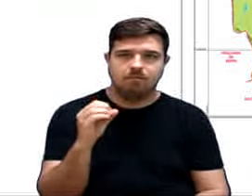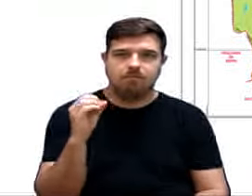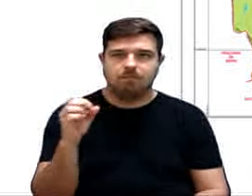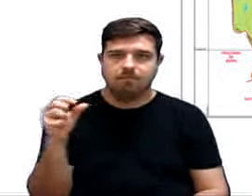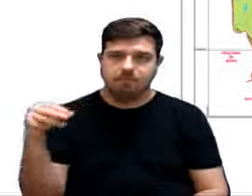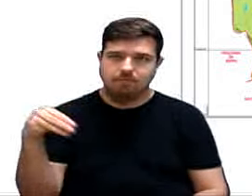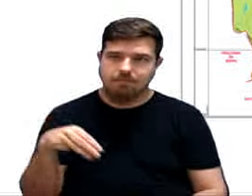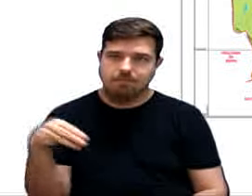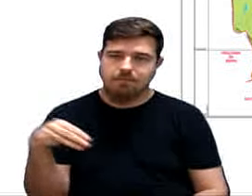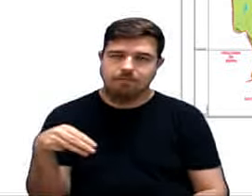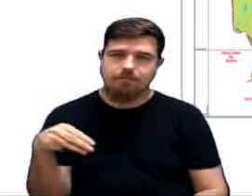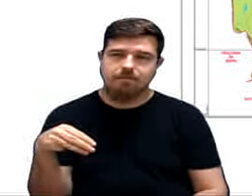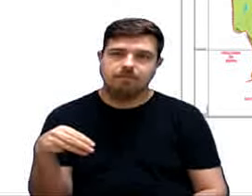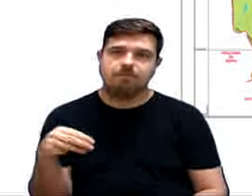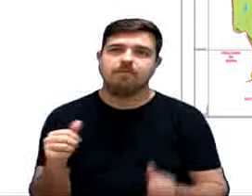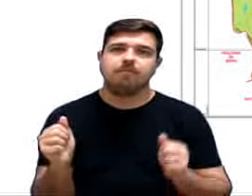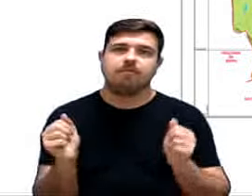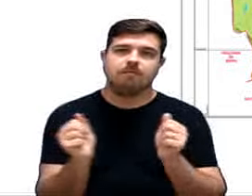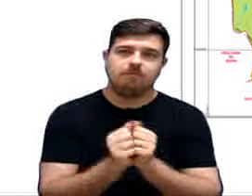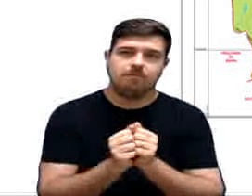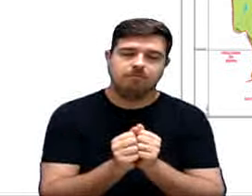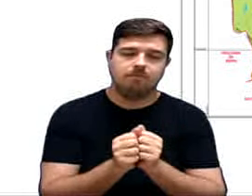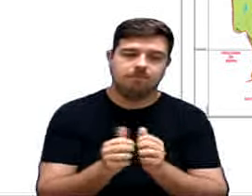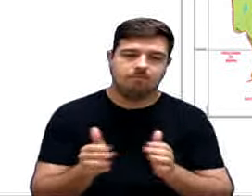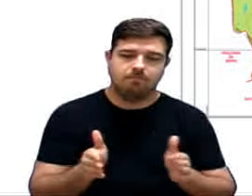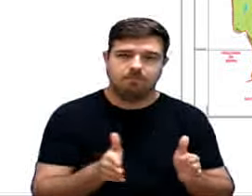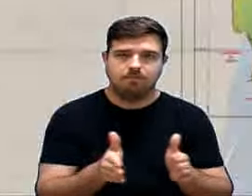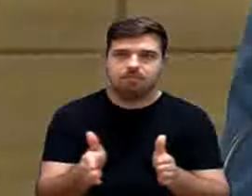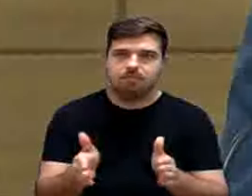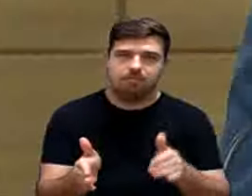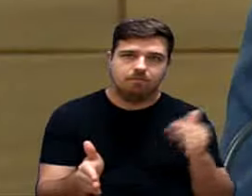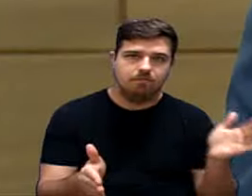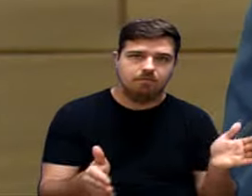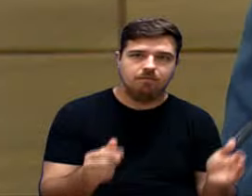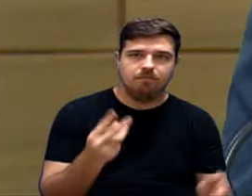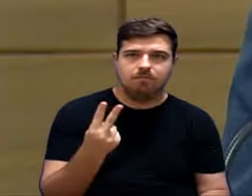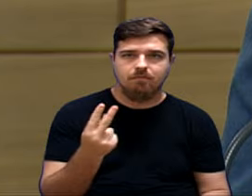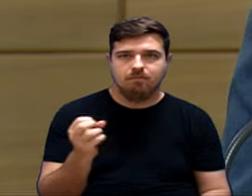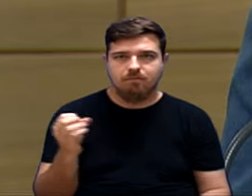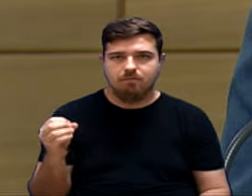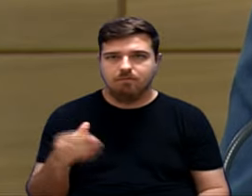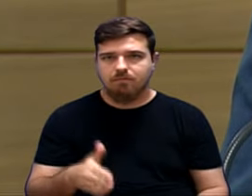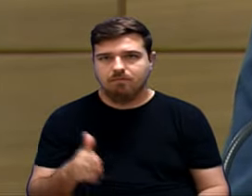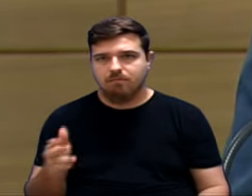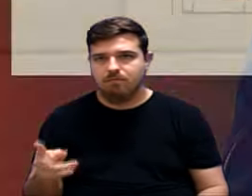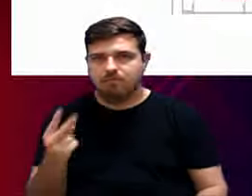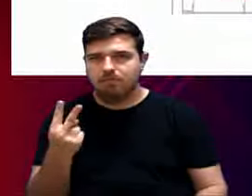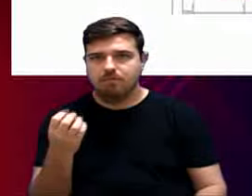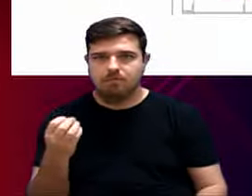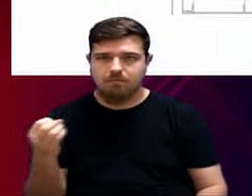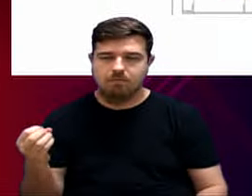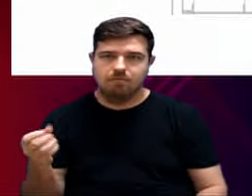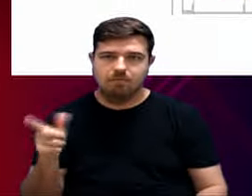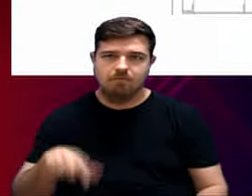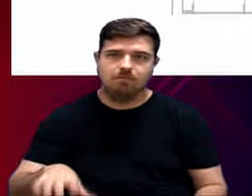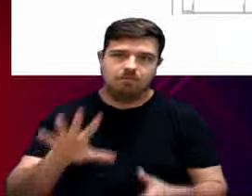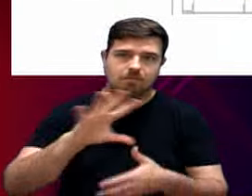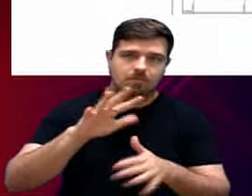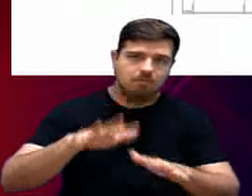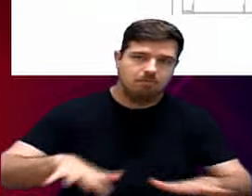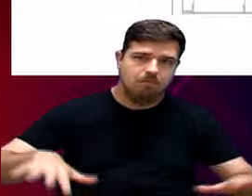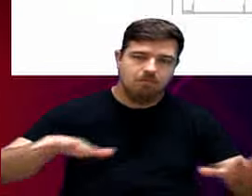trecho ele pega toda a extensão de 200 m de cada lado eh e a macrozona de